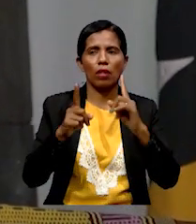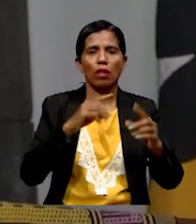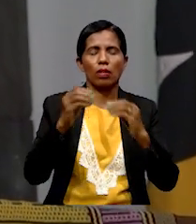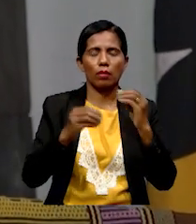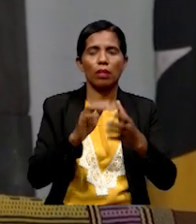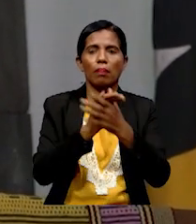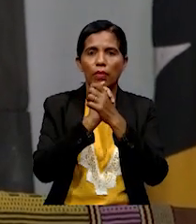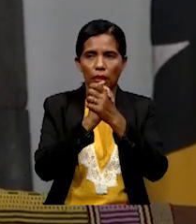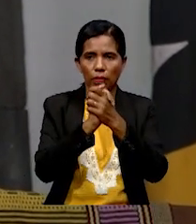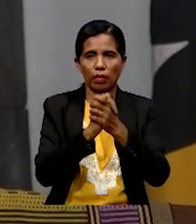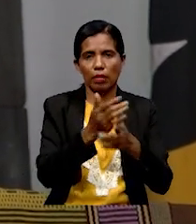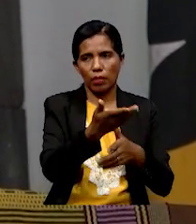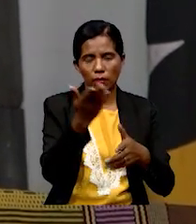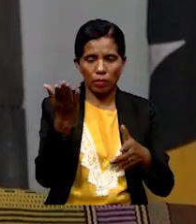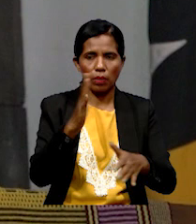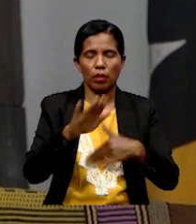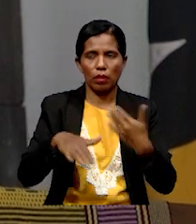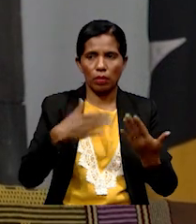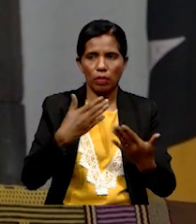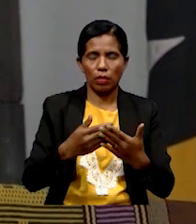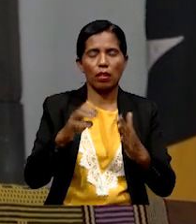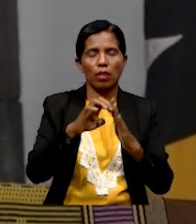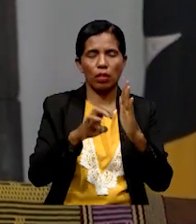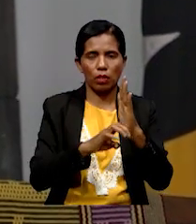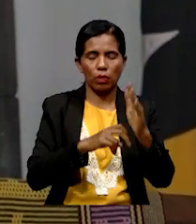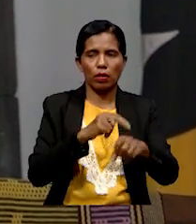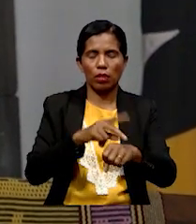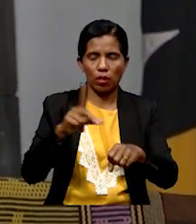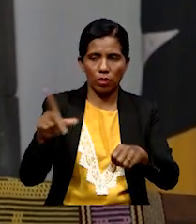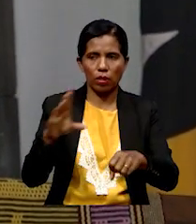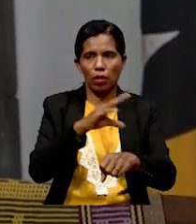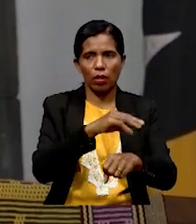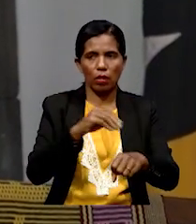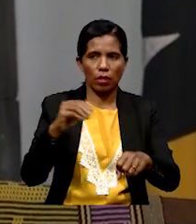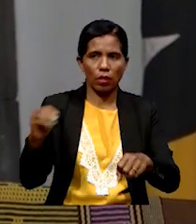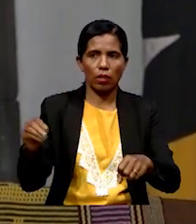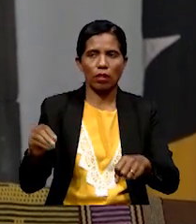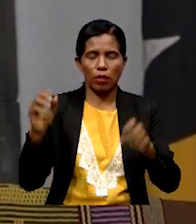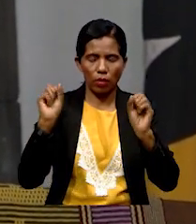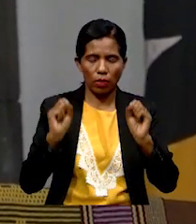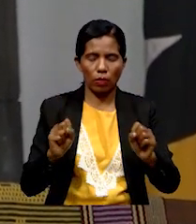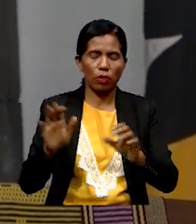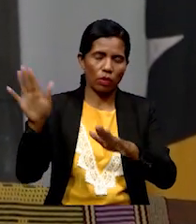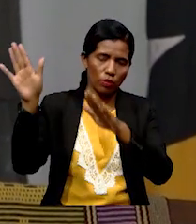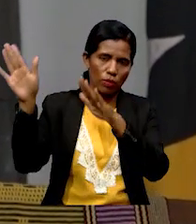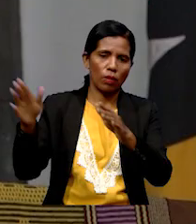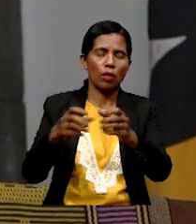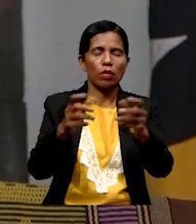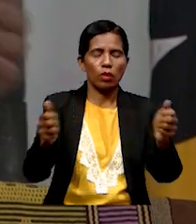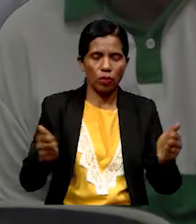pa ita bolsera hutu, estrutura nacional, to nurem sel com posto